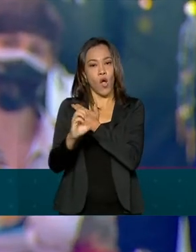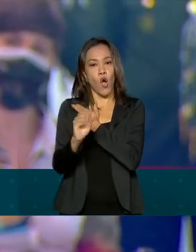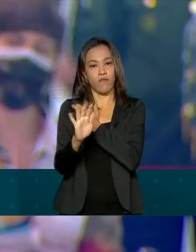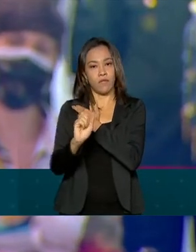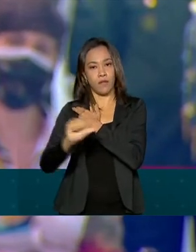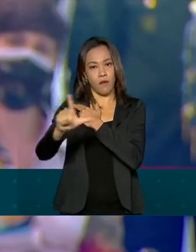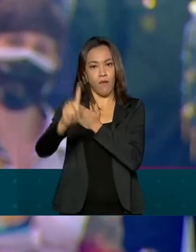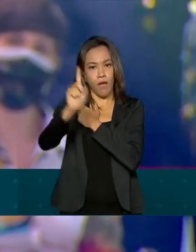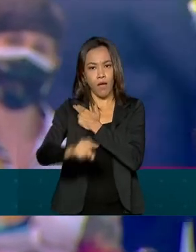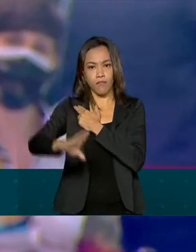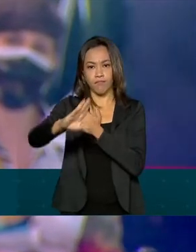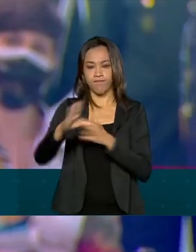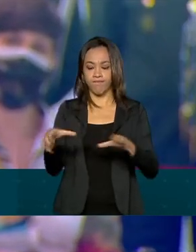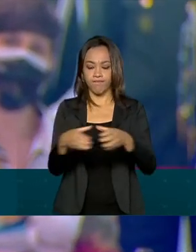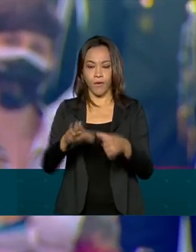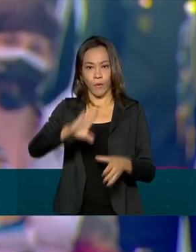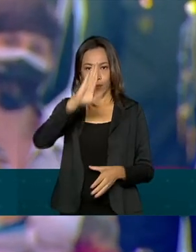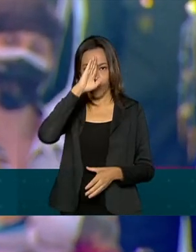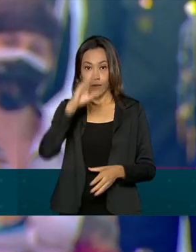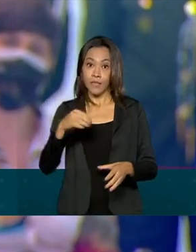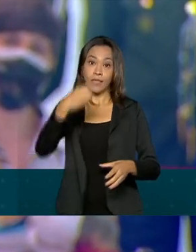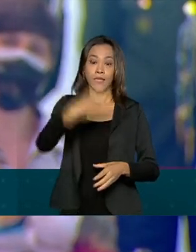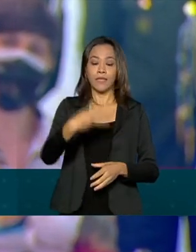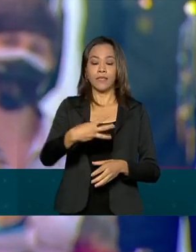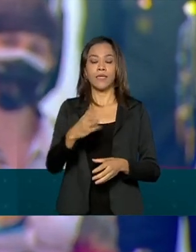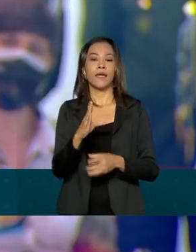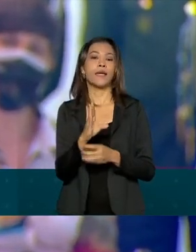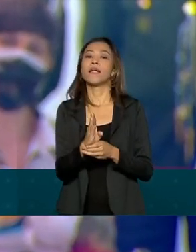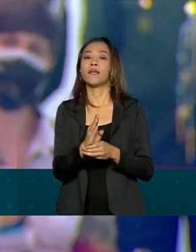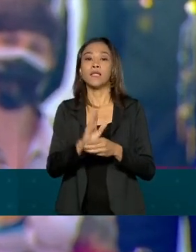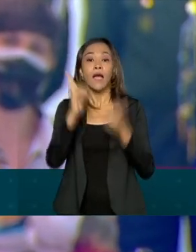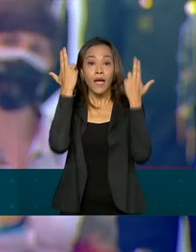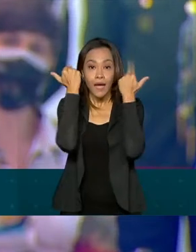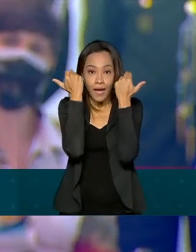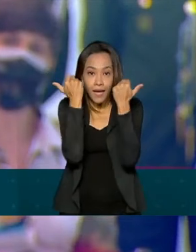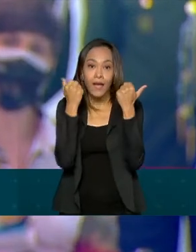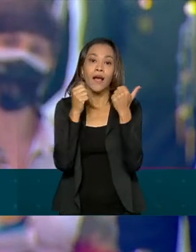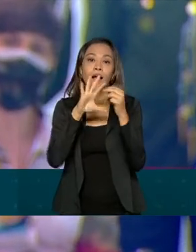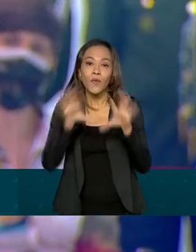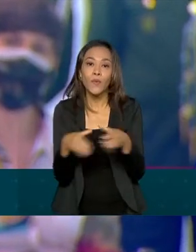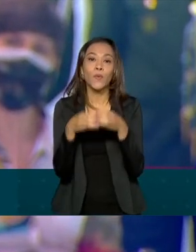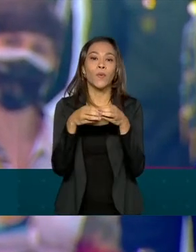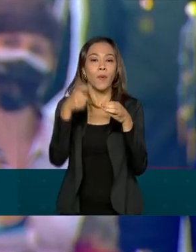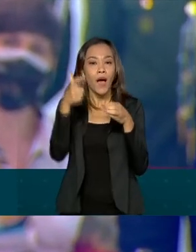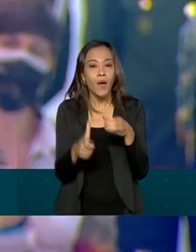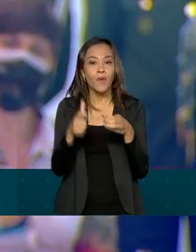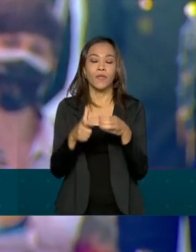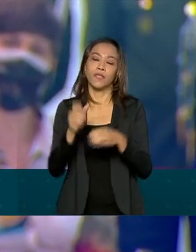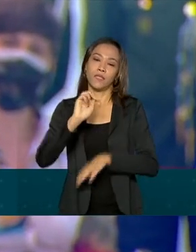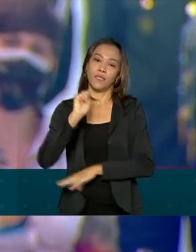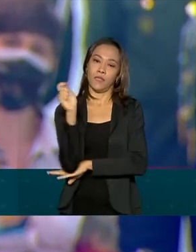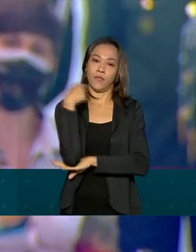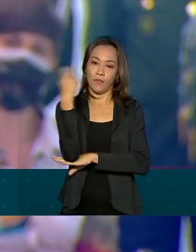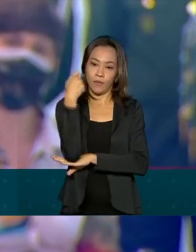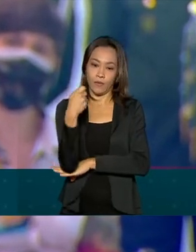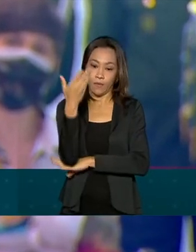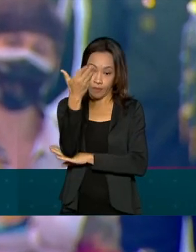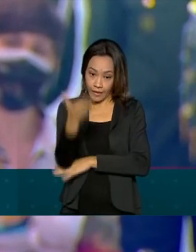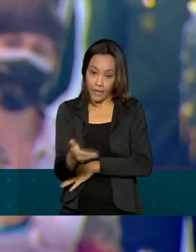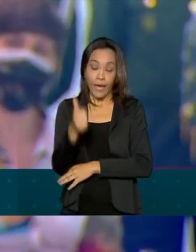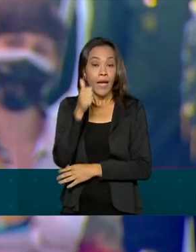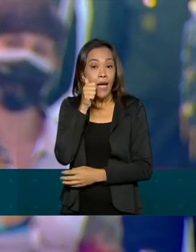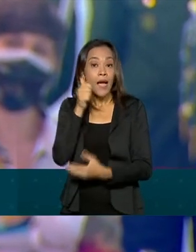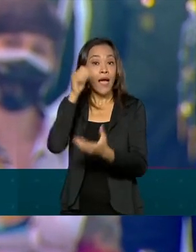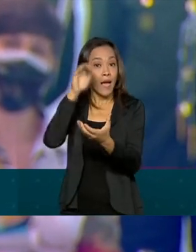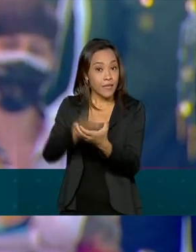será a de comandante da 3ª brigada de Cavalaria mecanizada em Bagé Rio Grande do Sul é casado ou